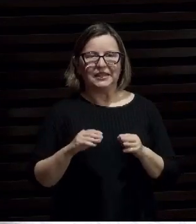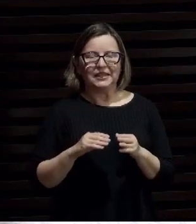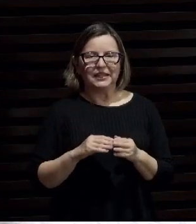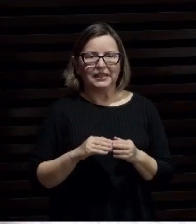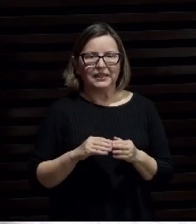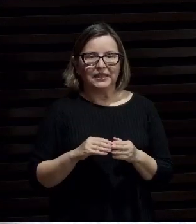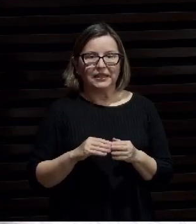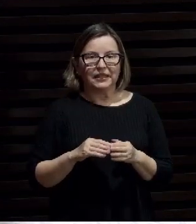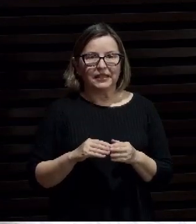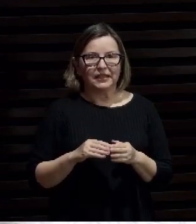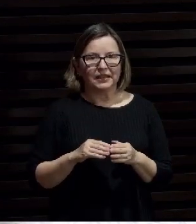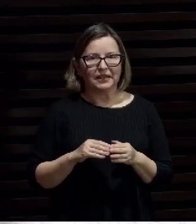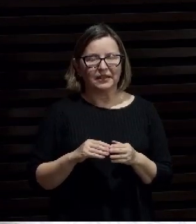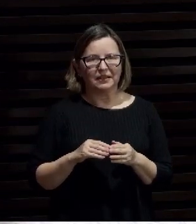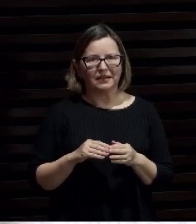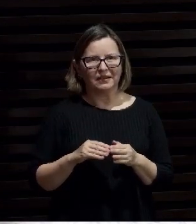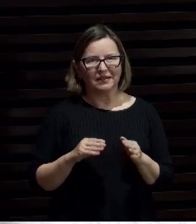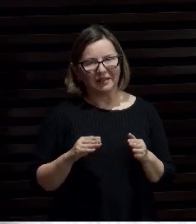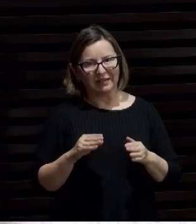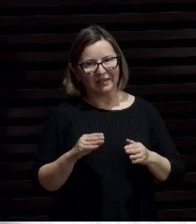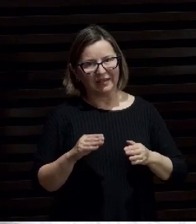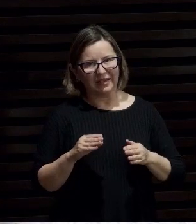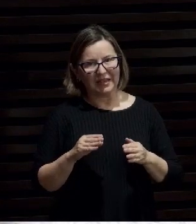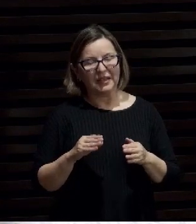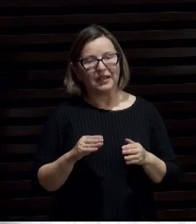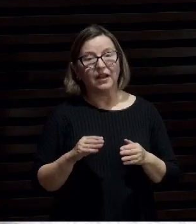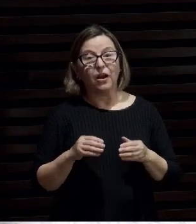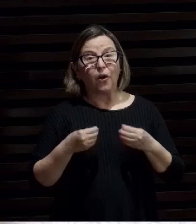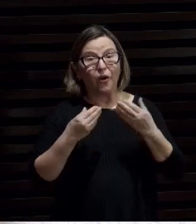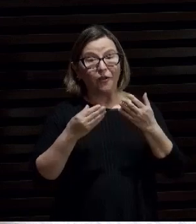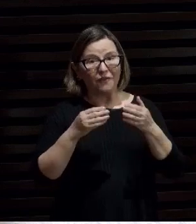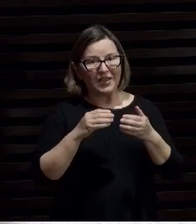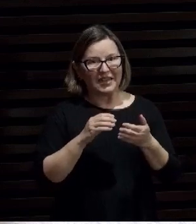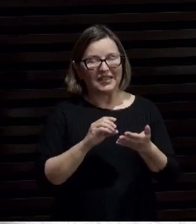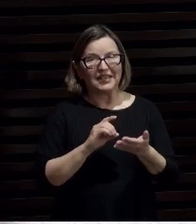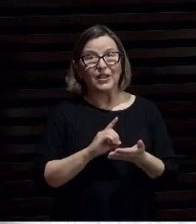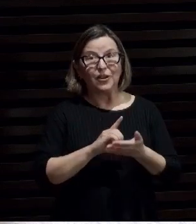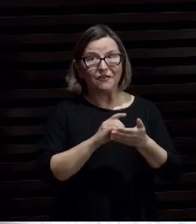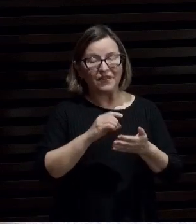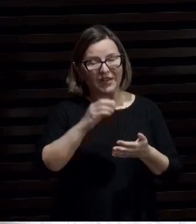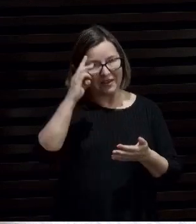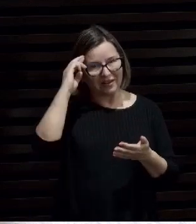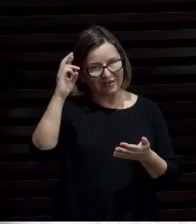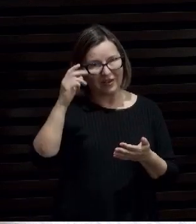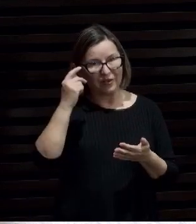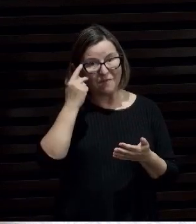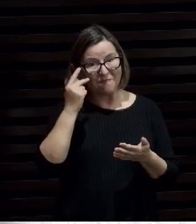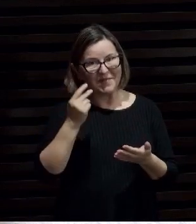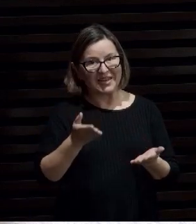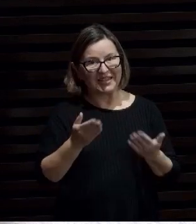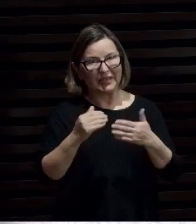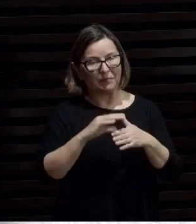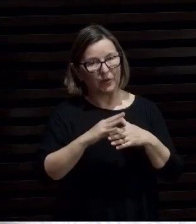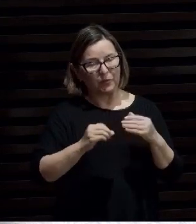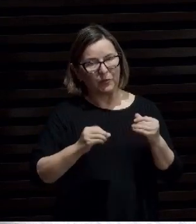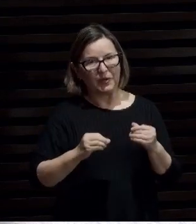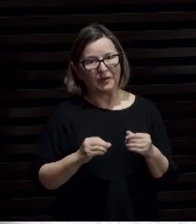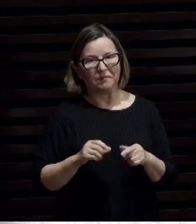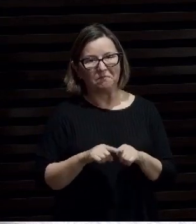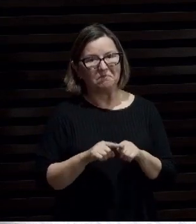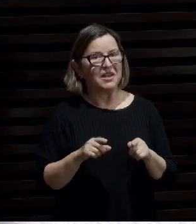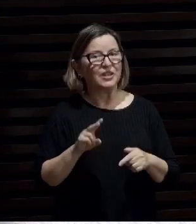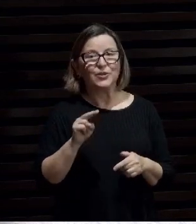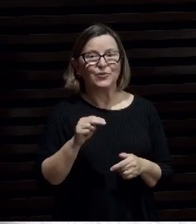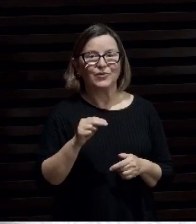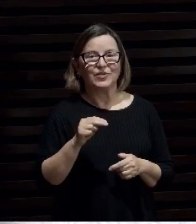isso. Nunca nenhum sacerdote viu um leproso se apresentando. Tem um ou outro, Naamã, que não era nem israelita. Mas era uma doença